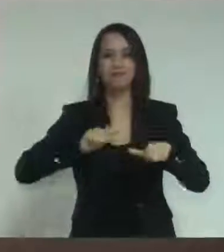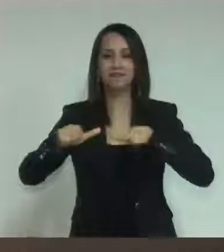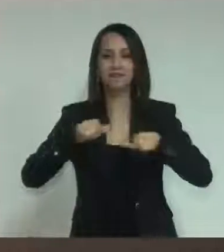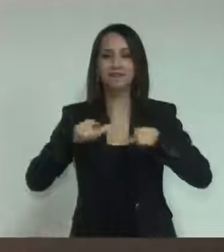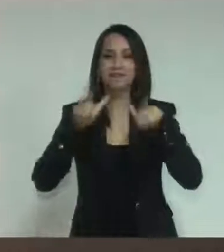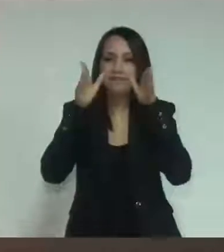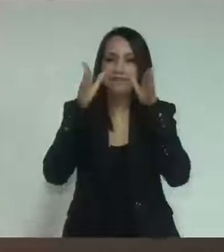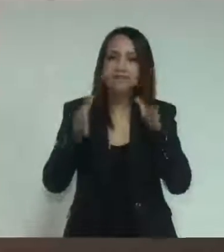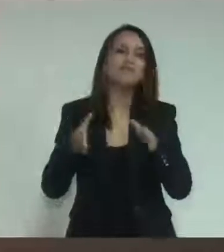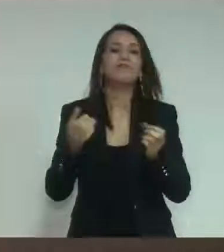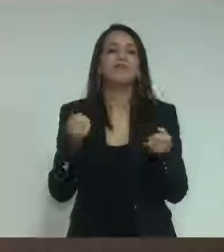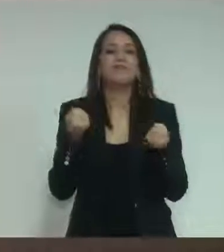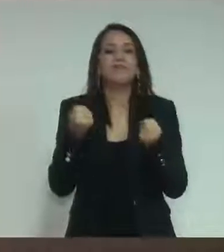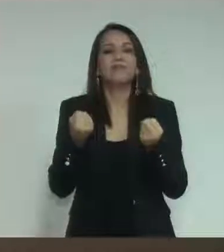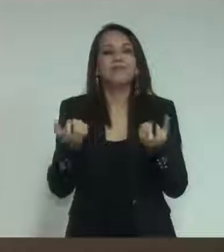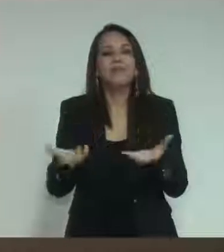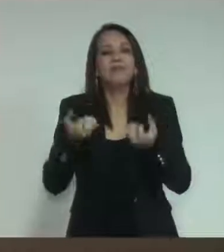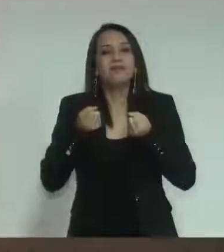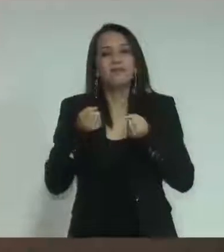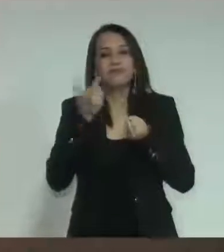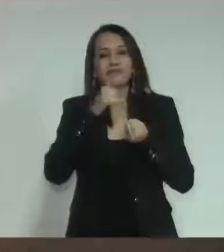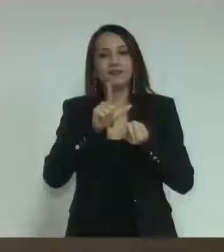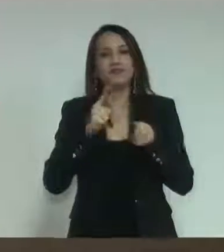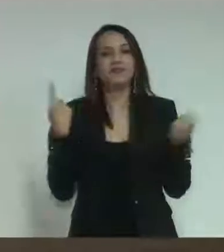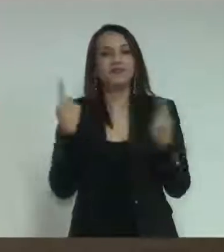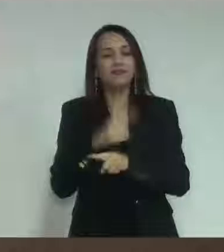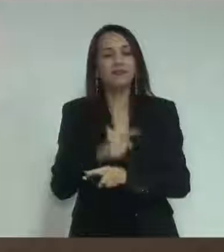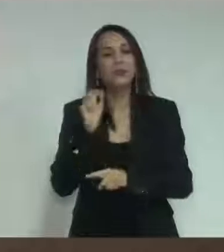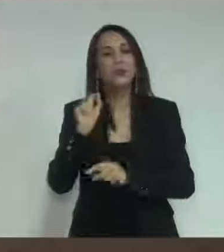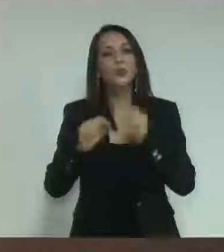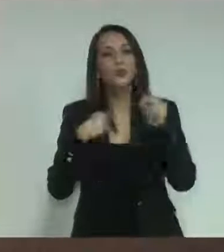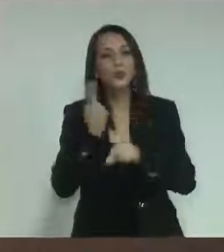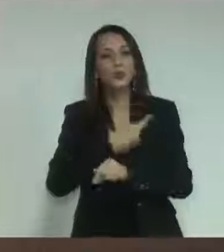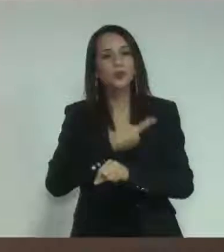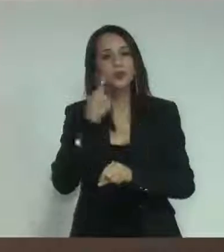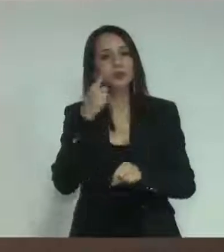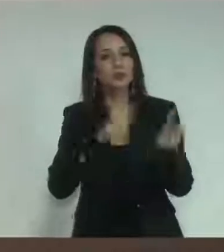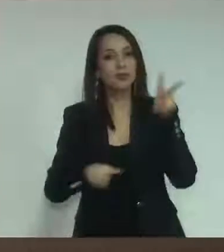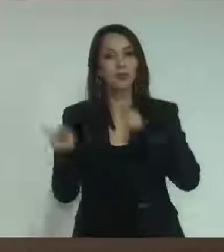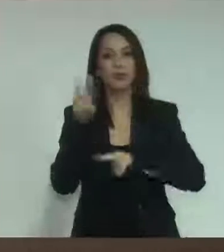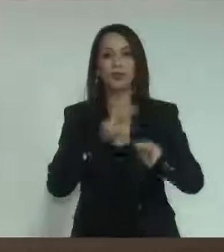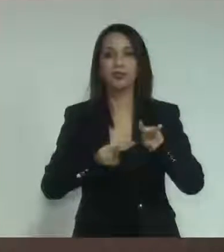buscar o nosso desafio. Então, o que eu enxergo nessa situação? Uma reflexão muito clara.